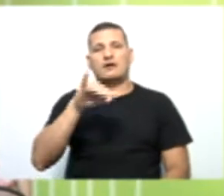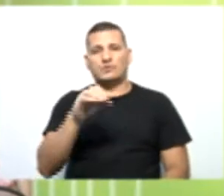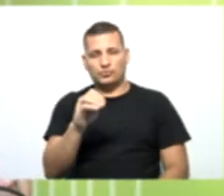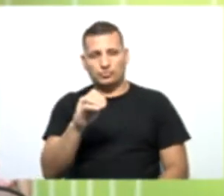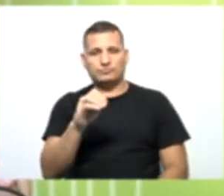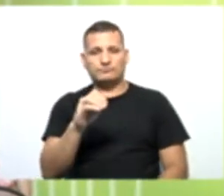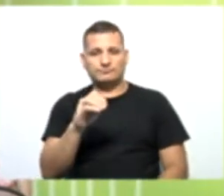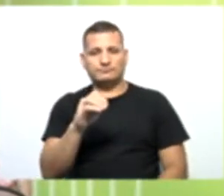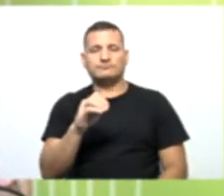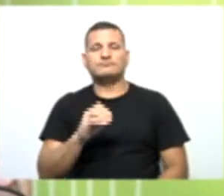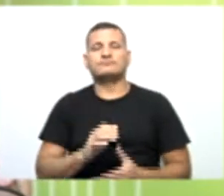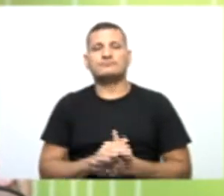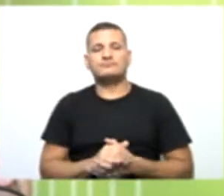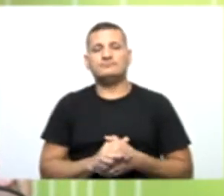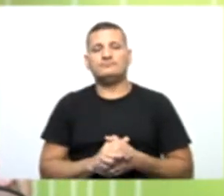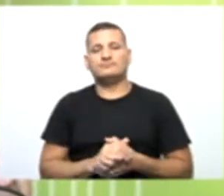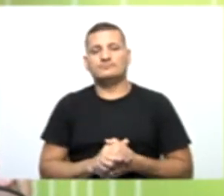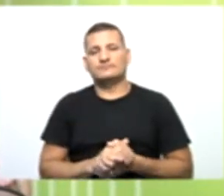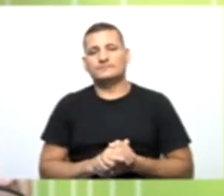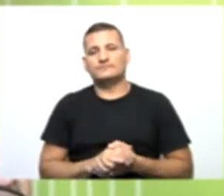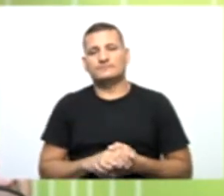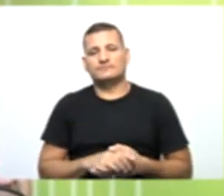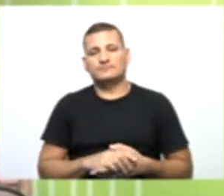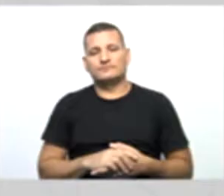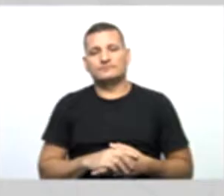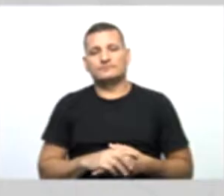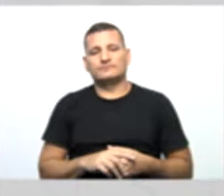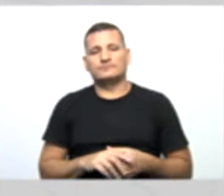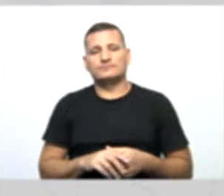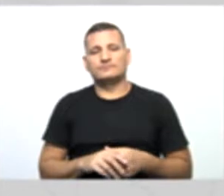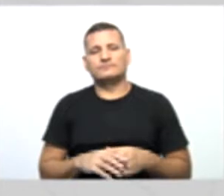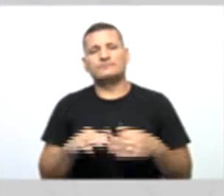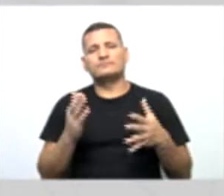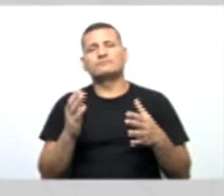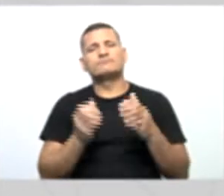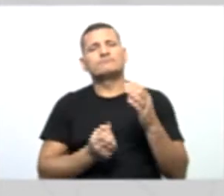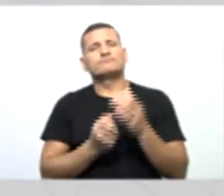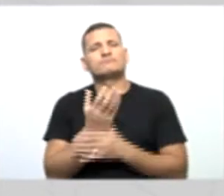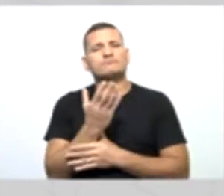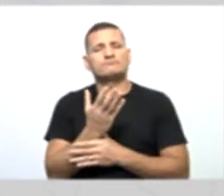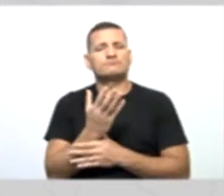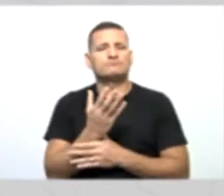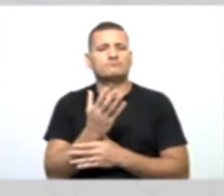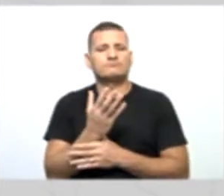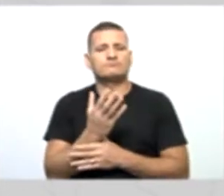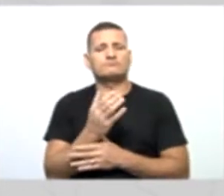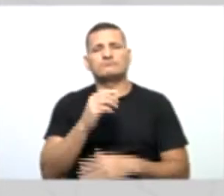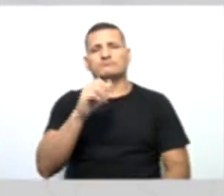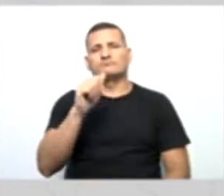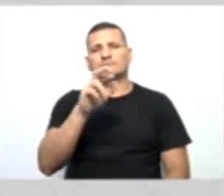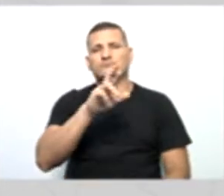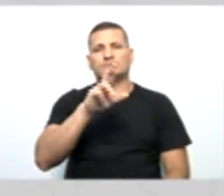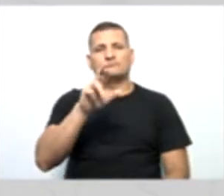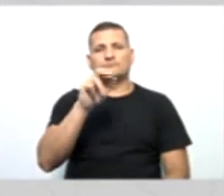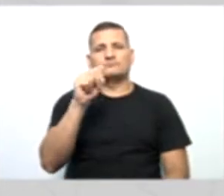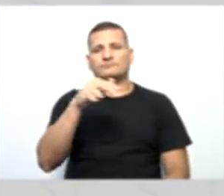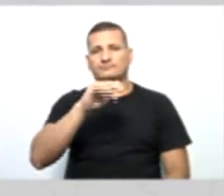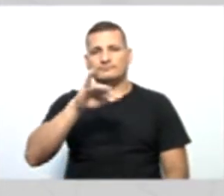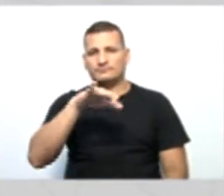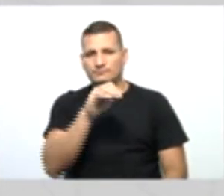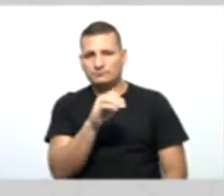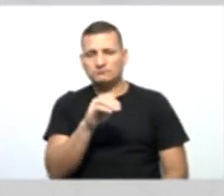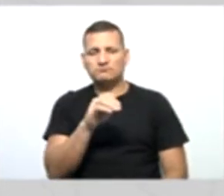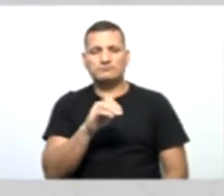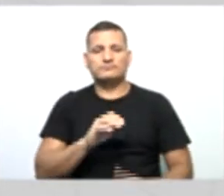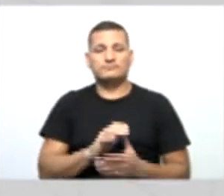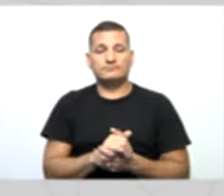uma atividade econômica. Então, qual que é a origem do arranjo produtivo